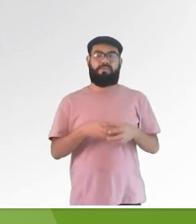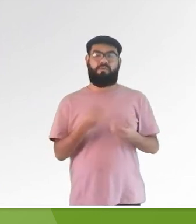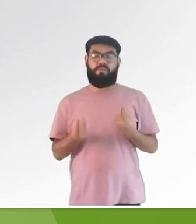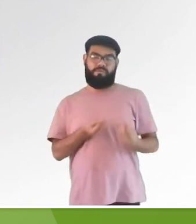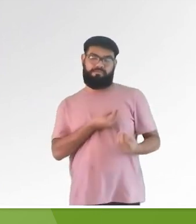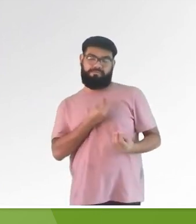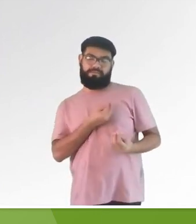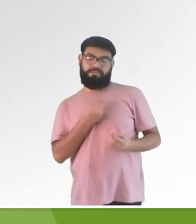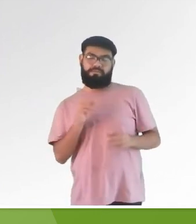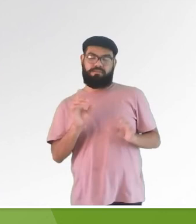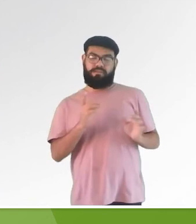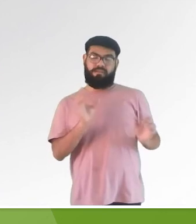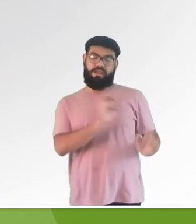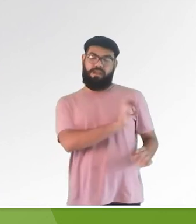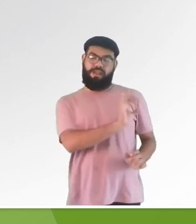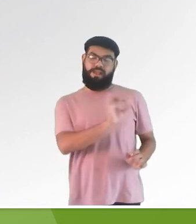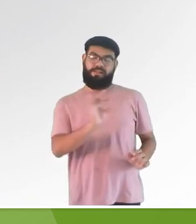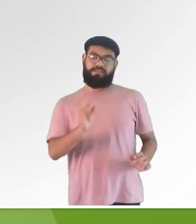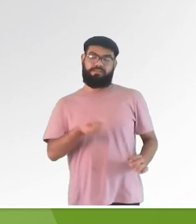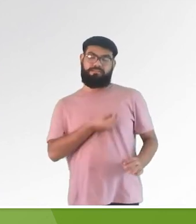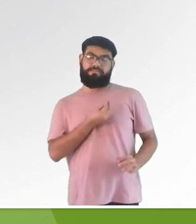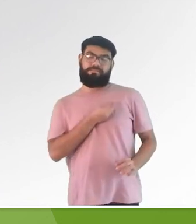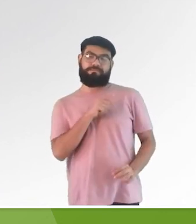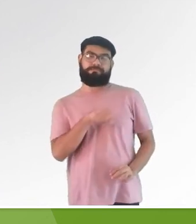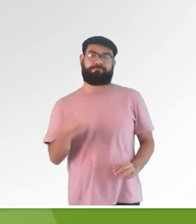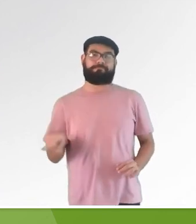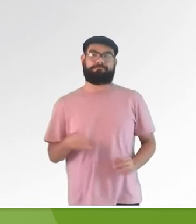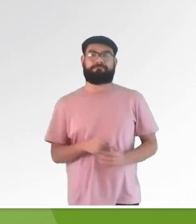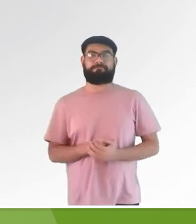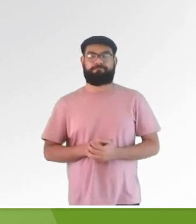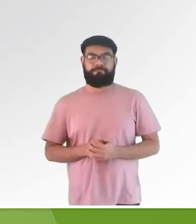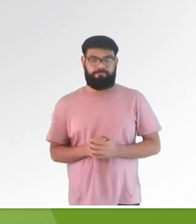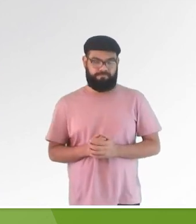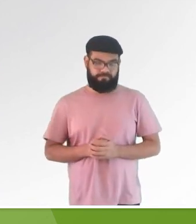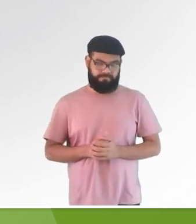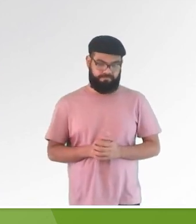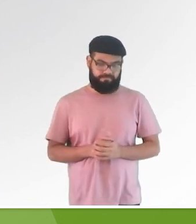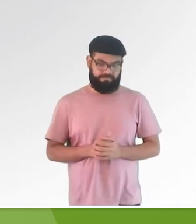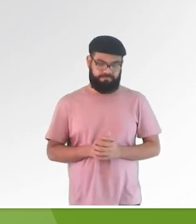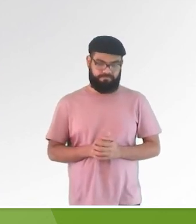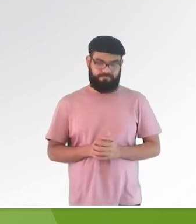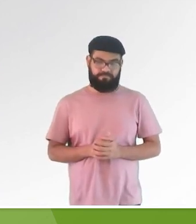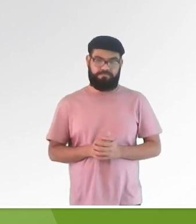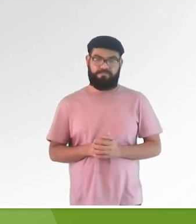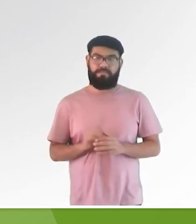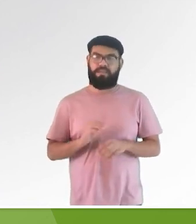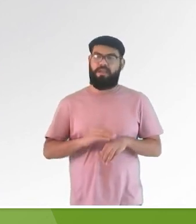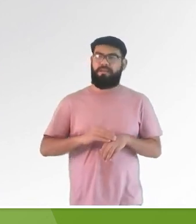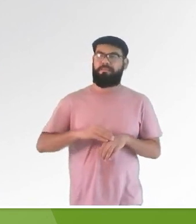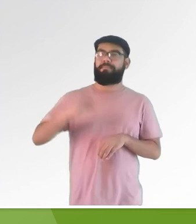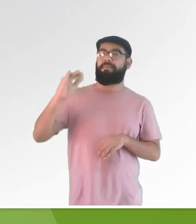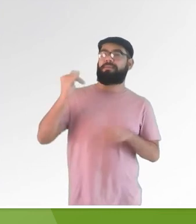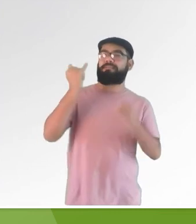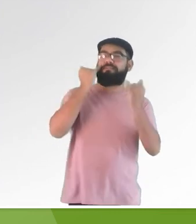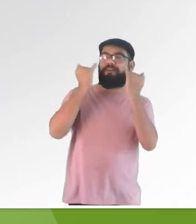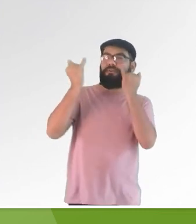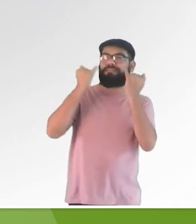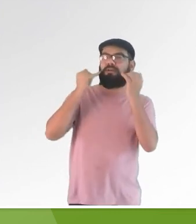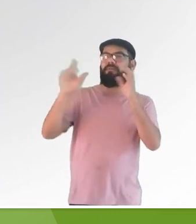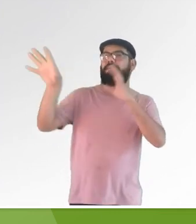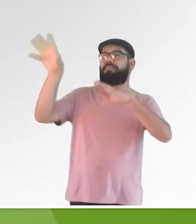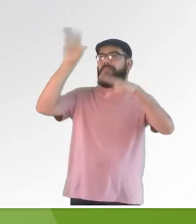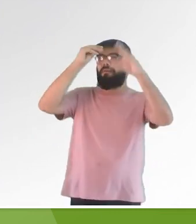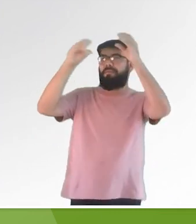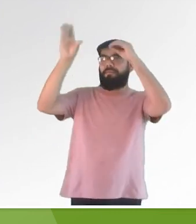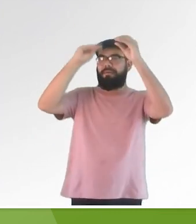né? Ao modo de vida daquele ser vivo. Então, quanto mais informações a gente acumula em relação aos